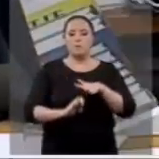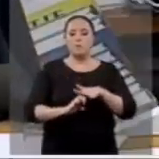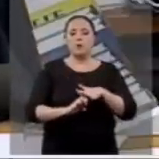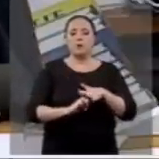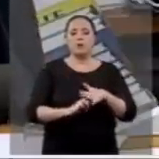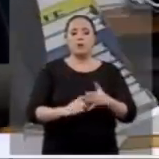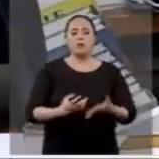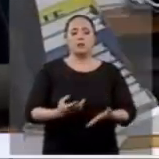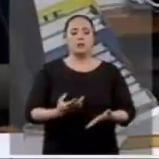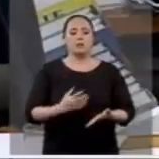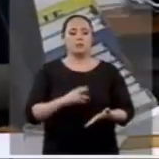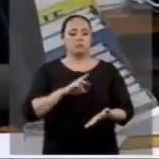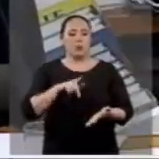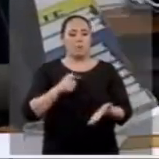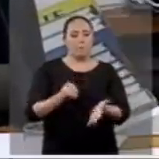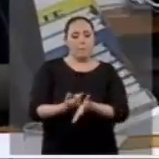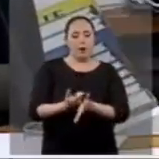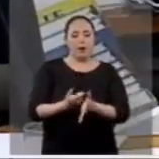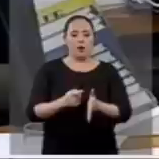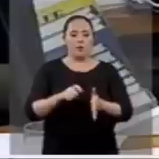mostrar inadimplente